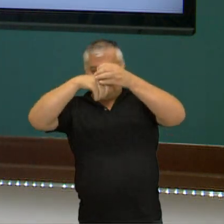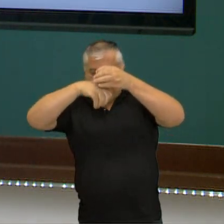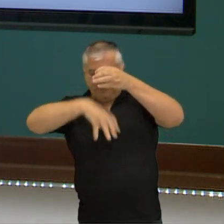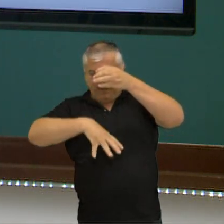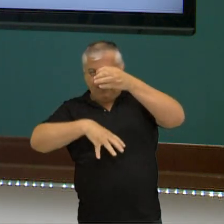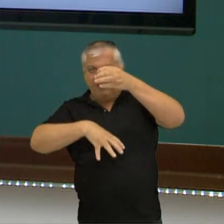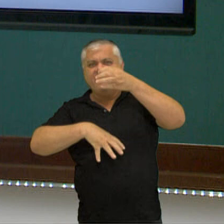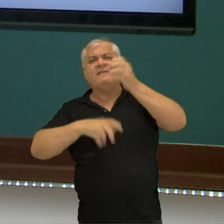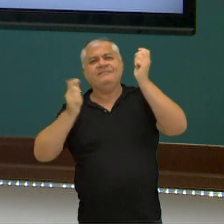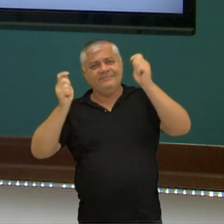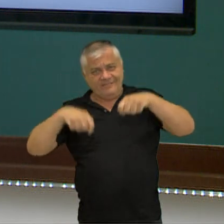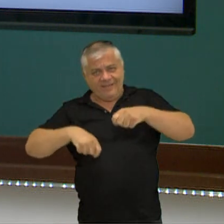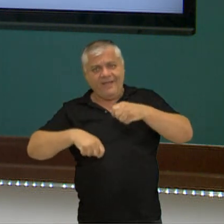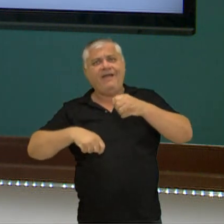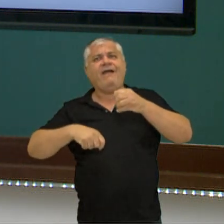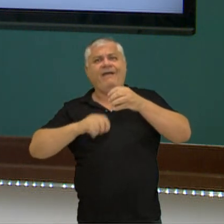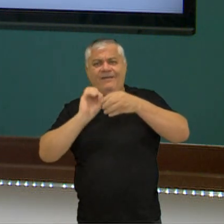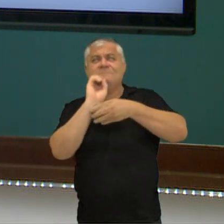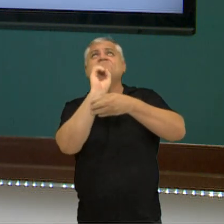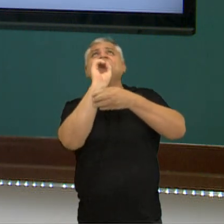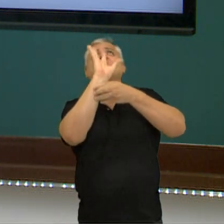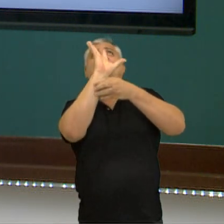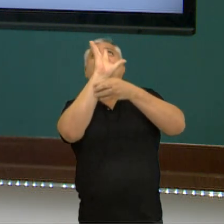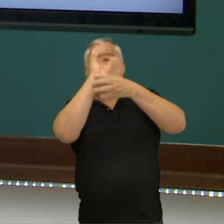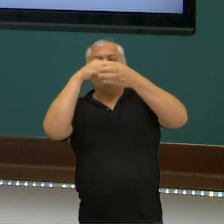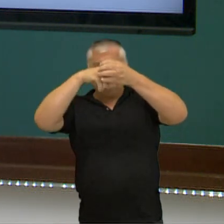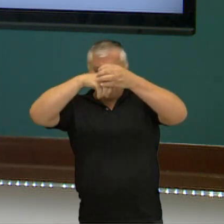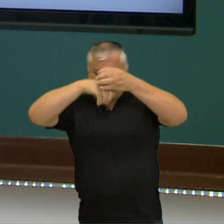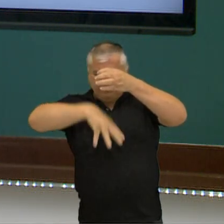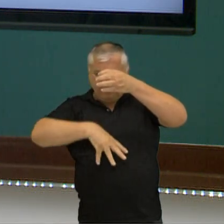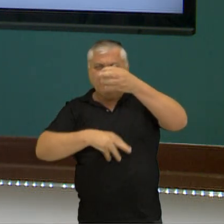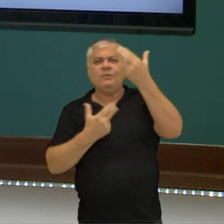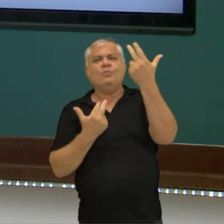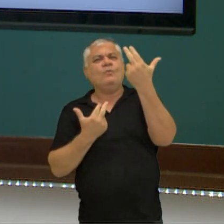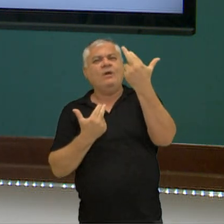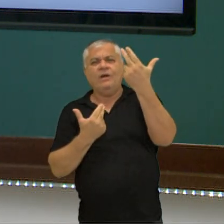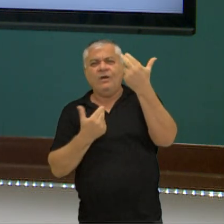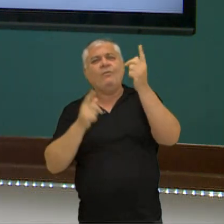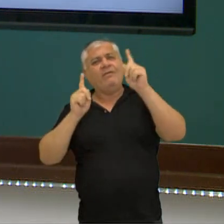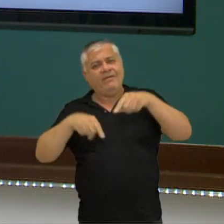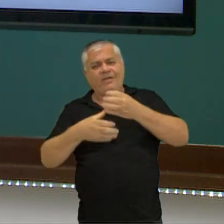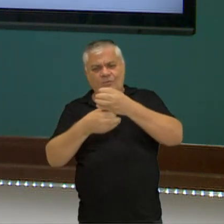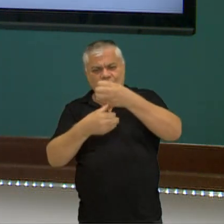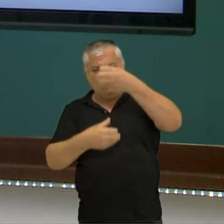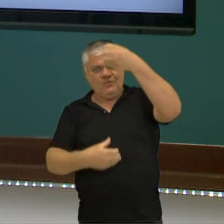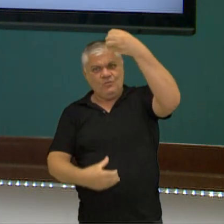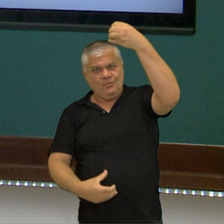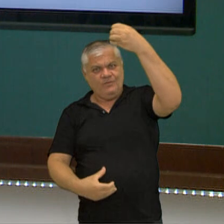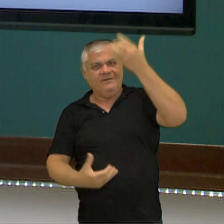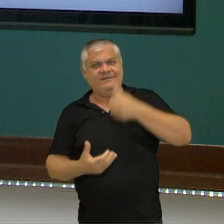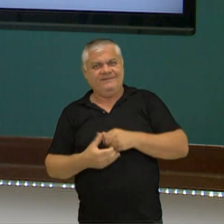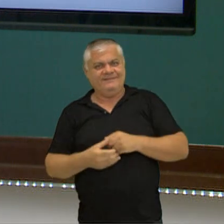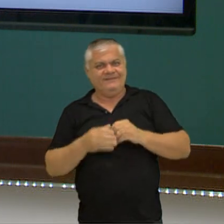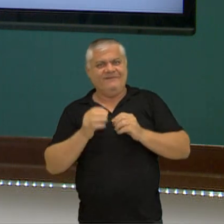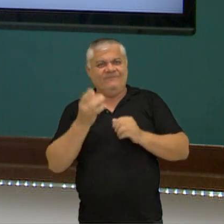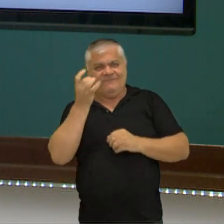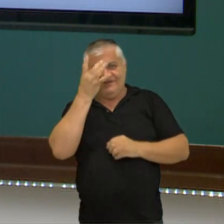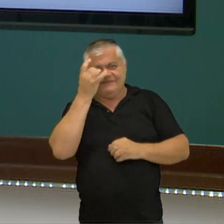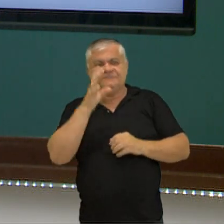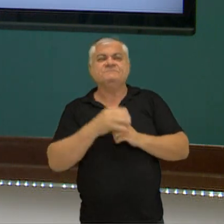de pé, eu posso ter essa sombra no chão, que vai ser exatamente um cilindro. Tranquilo?